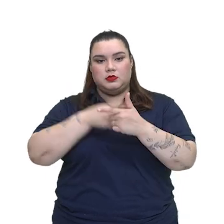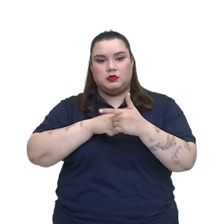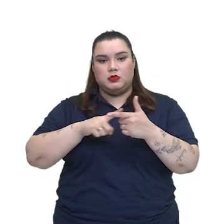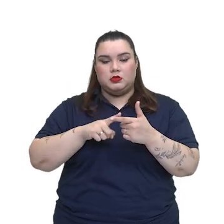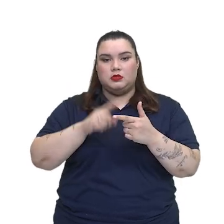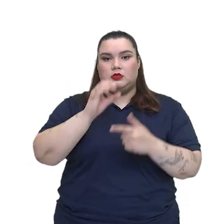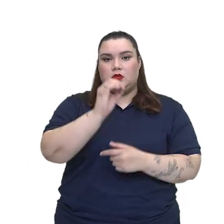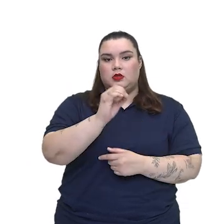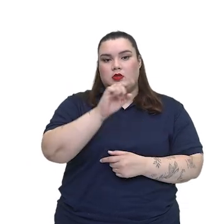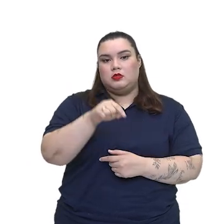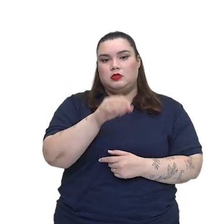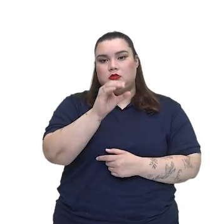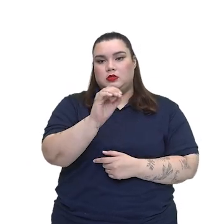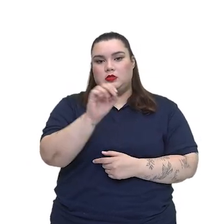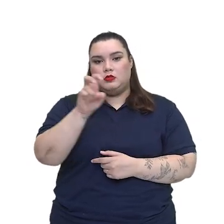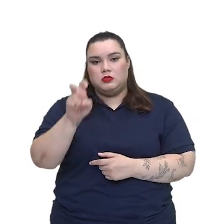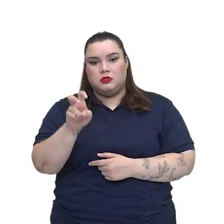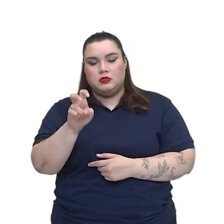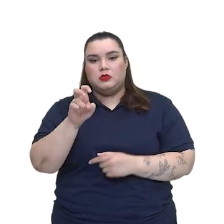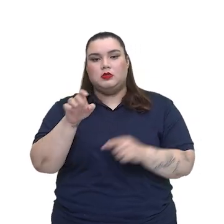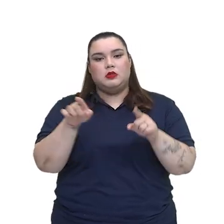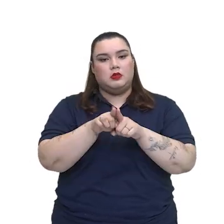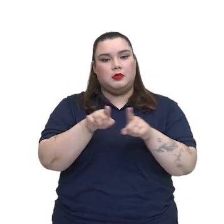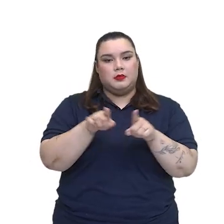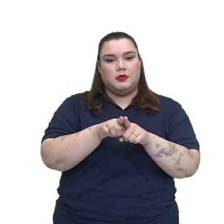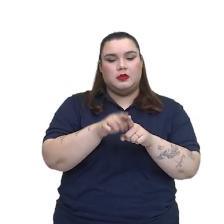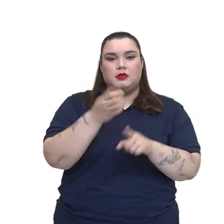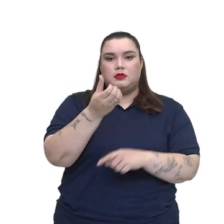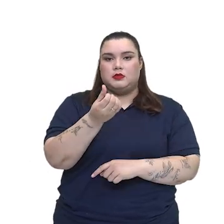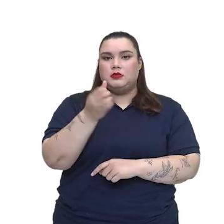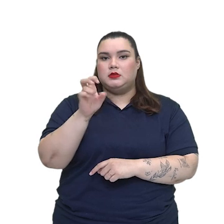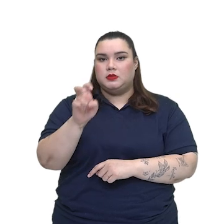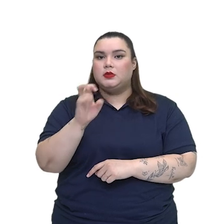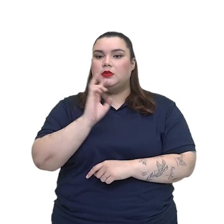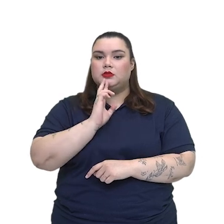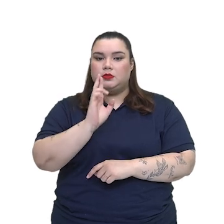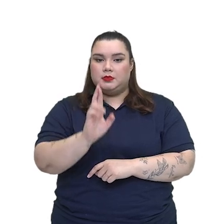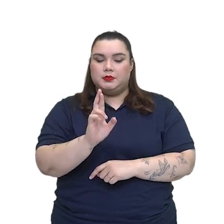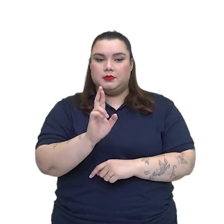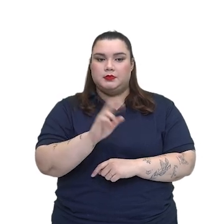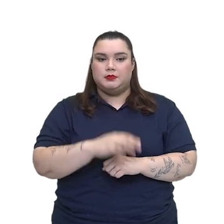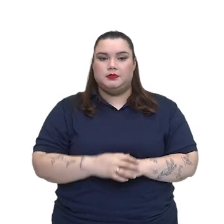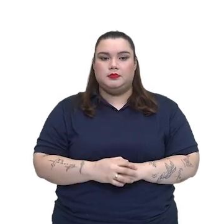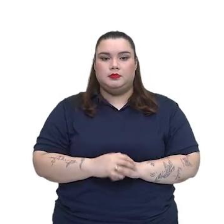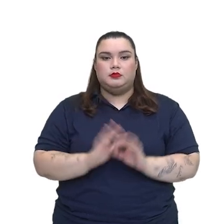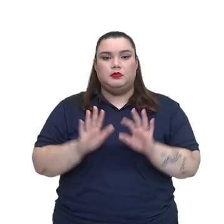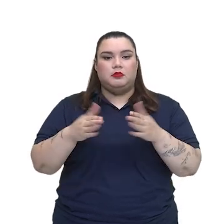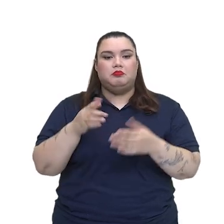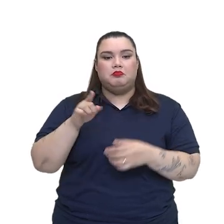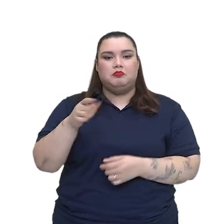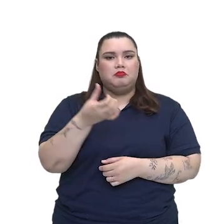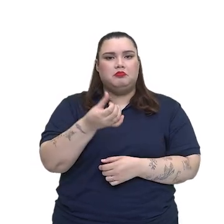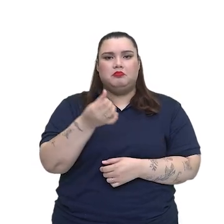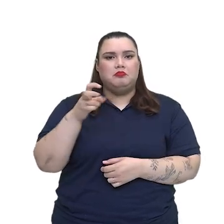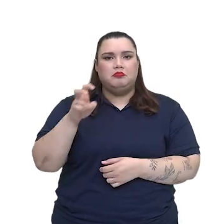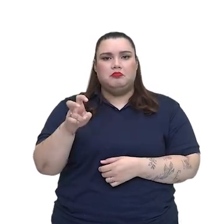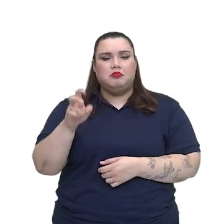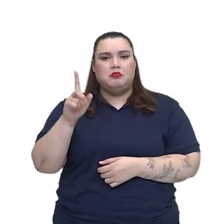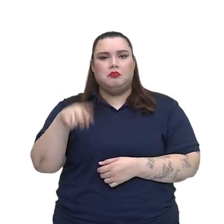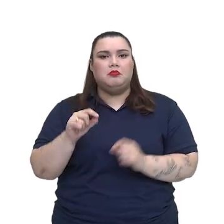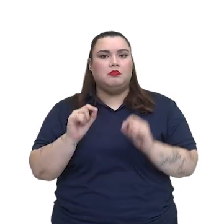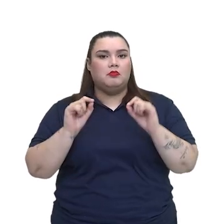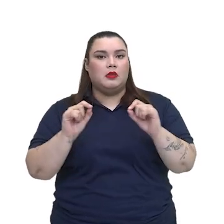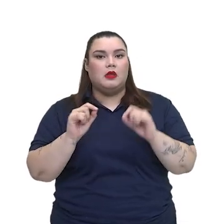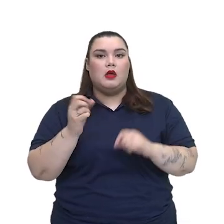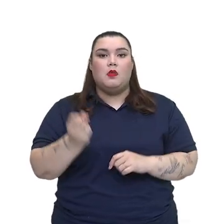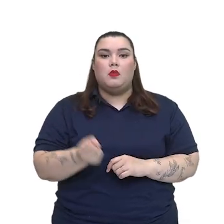por 0,05 também é 65. E o que são esses 65?